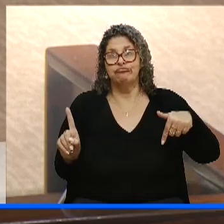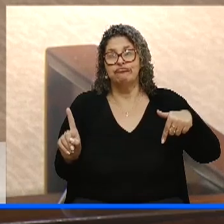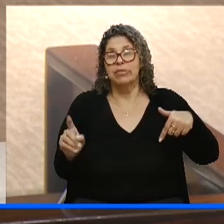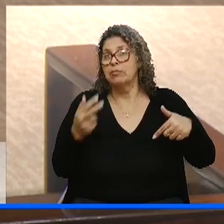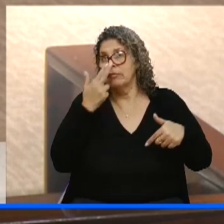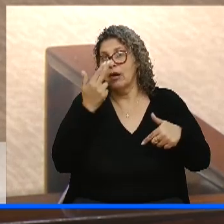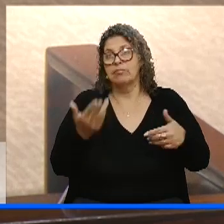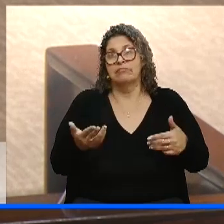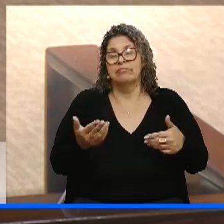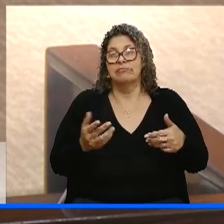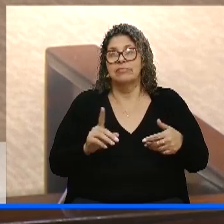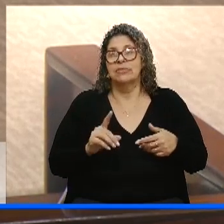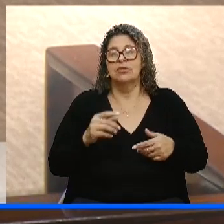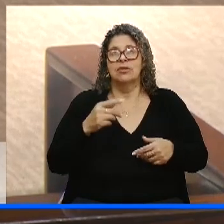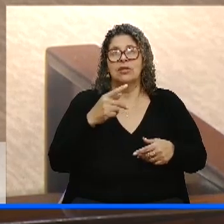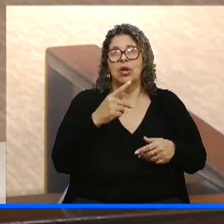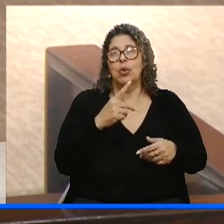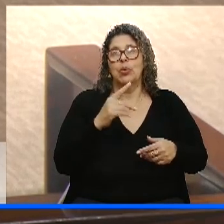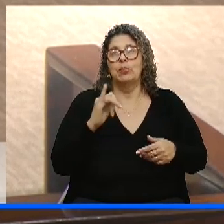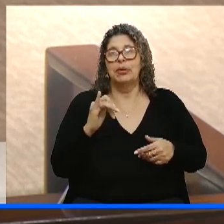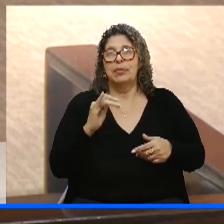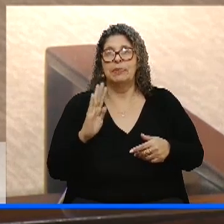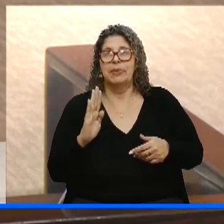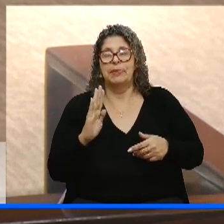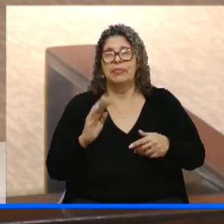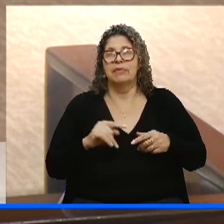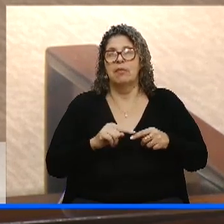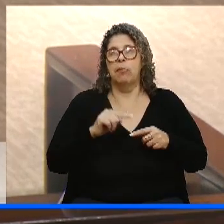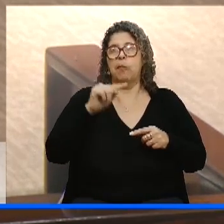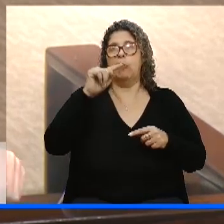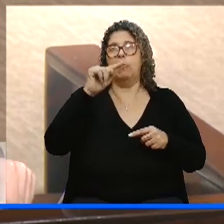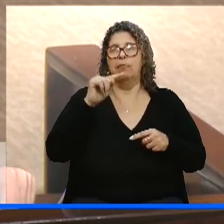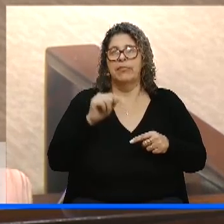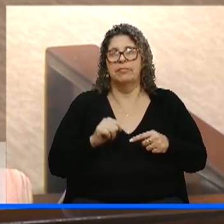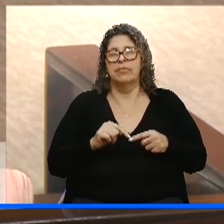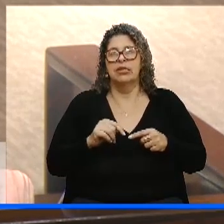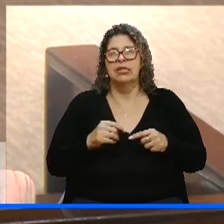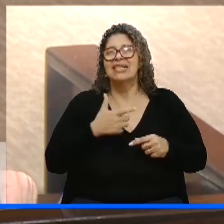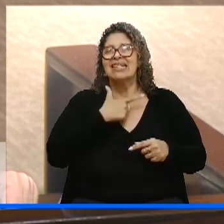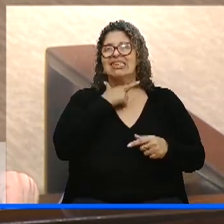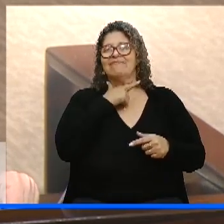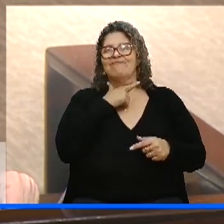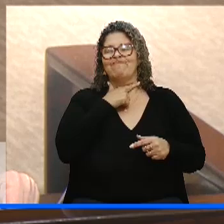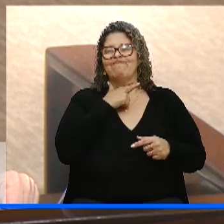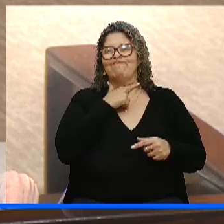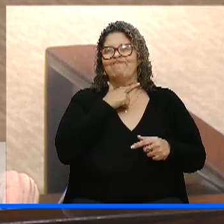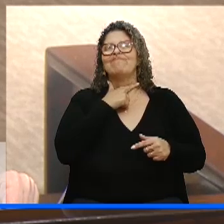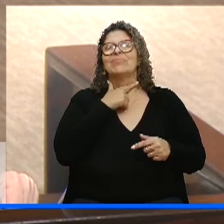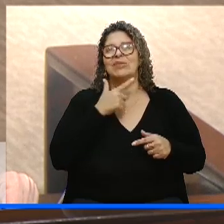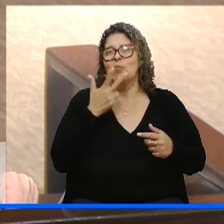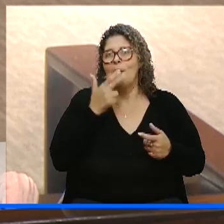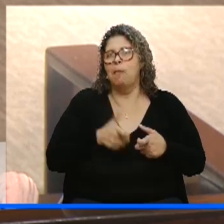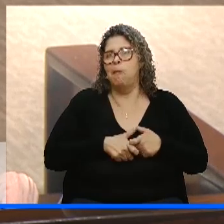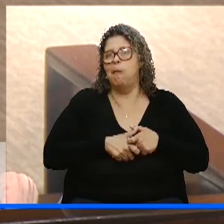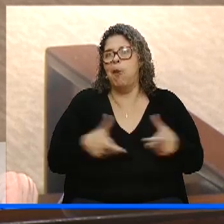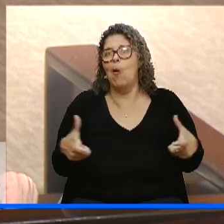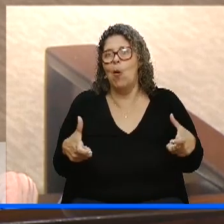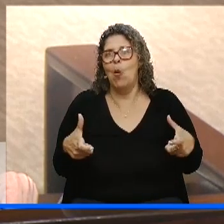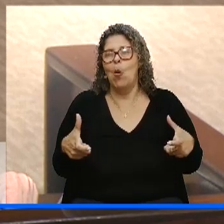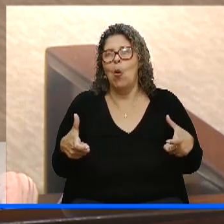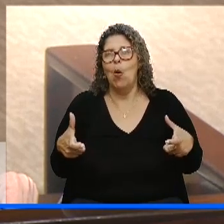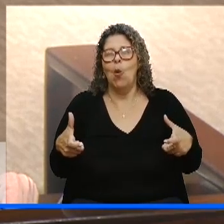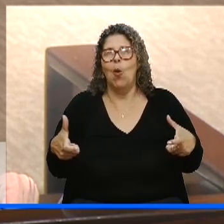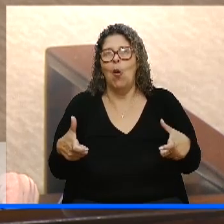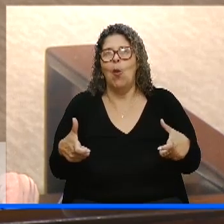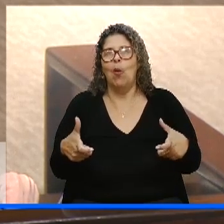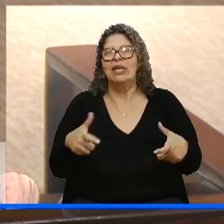o crescimento pífio da nossa economia nos últimos anos crises dessa magnitude e dessa